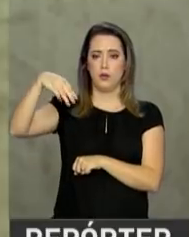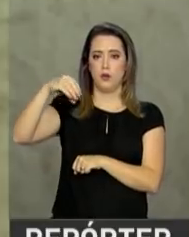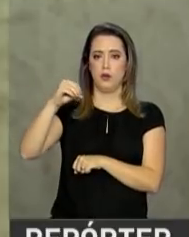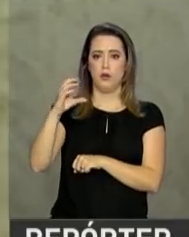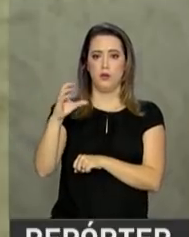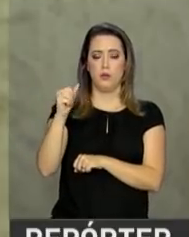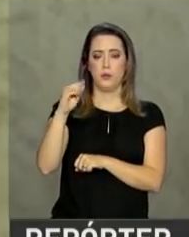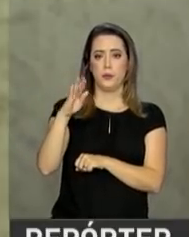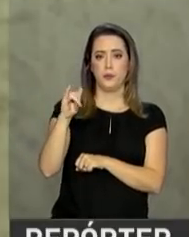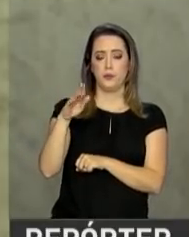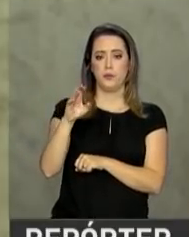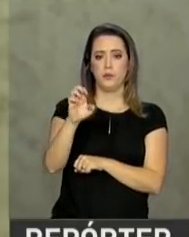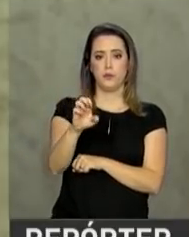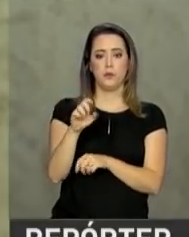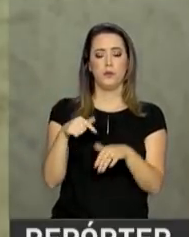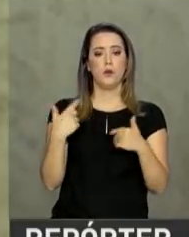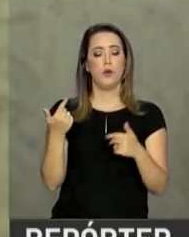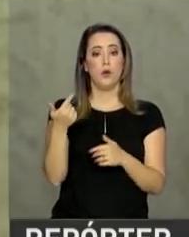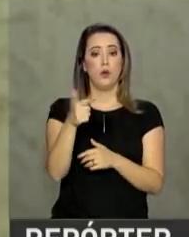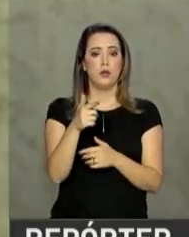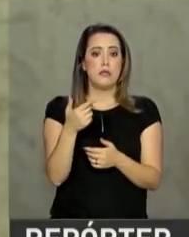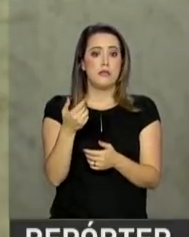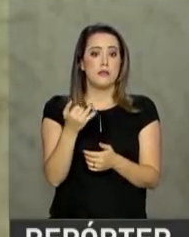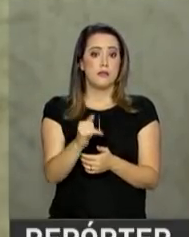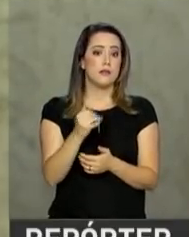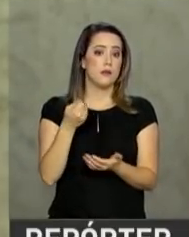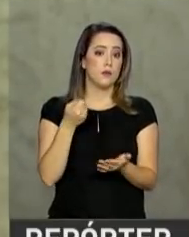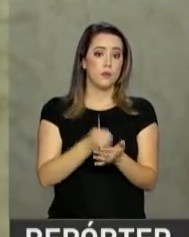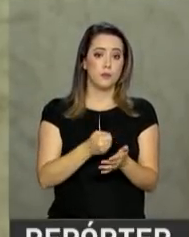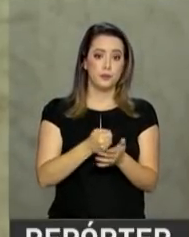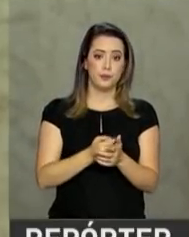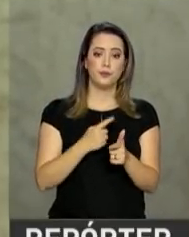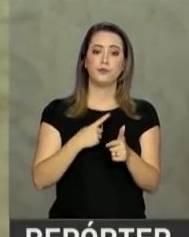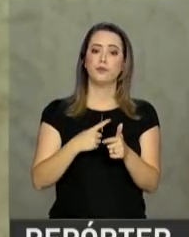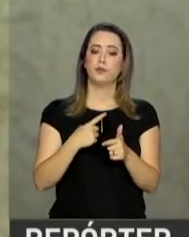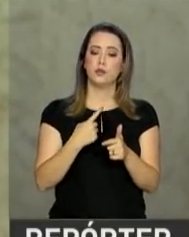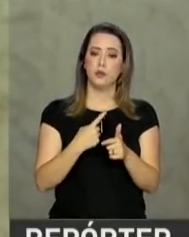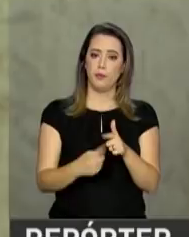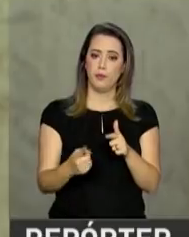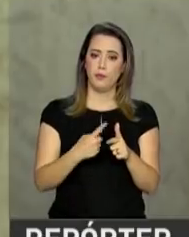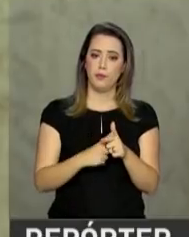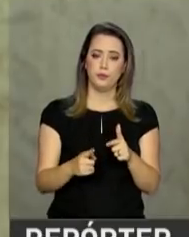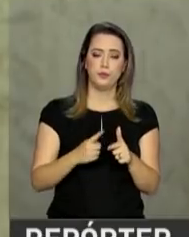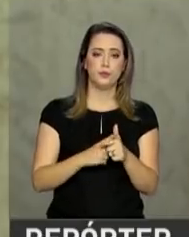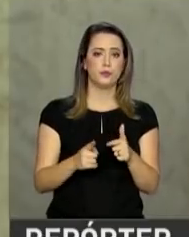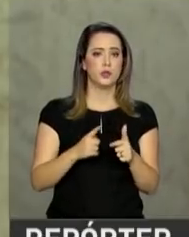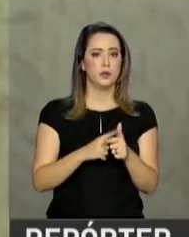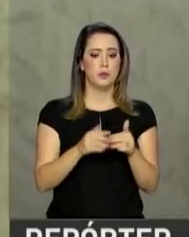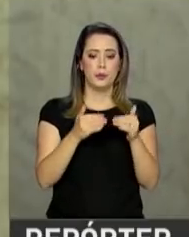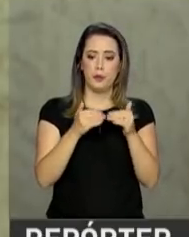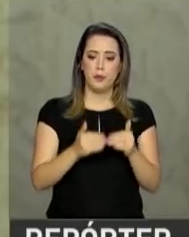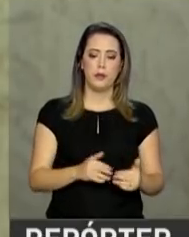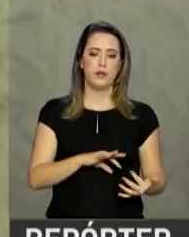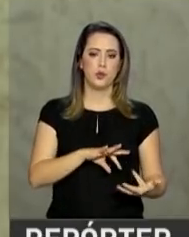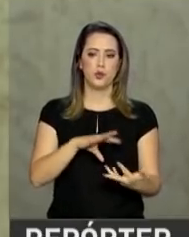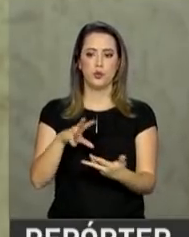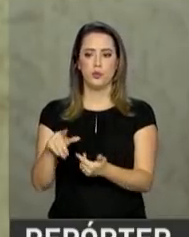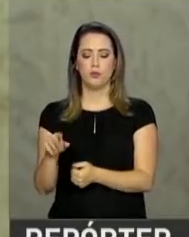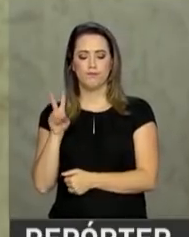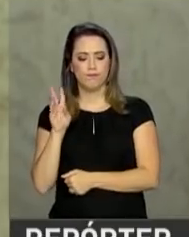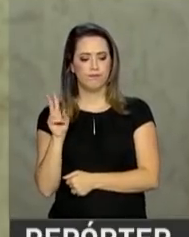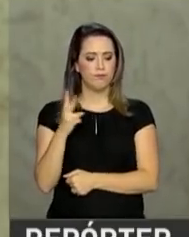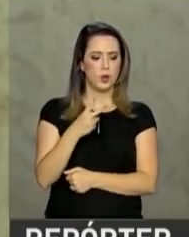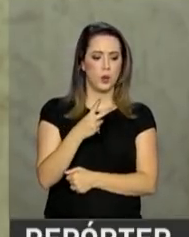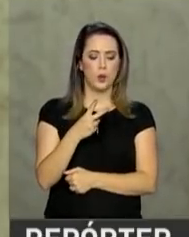teria consequências completamente desejáveis é o brasil